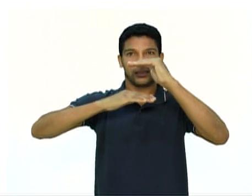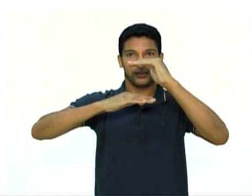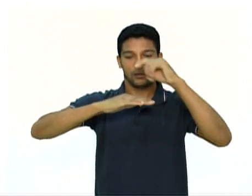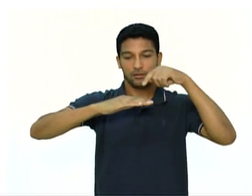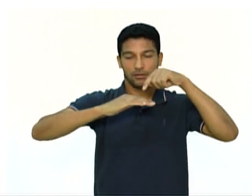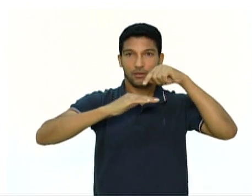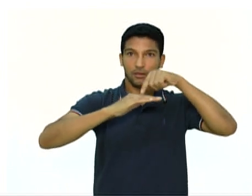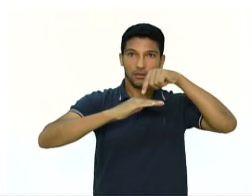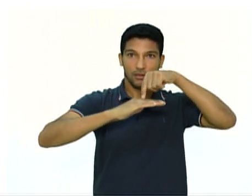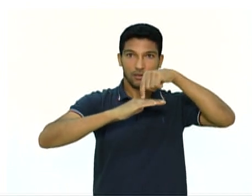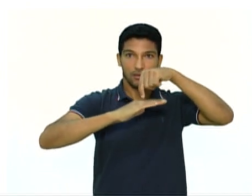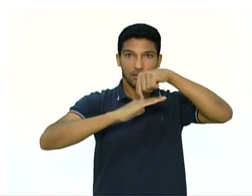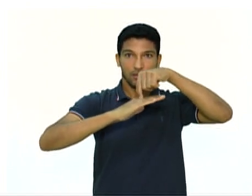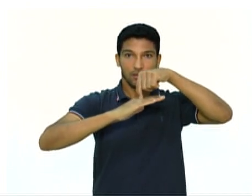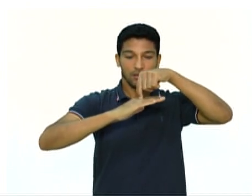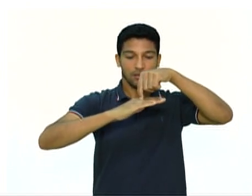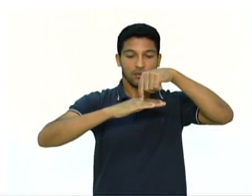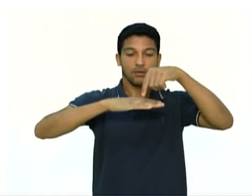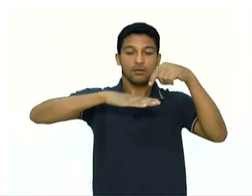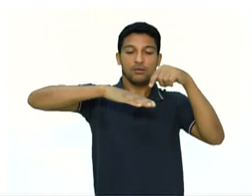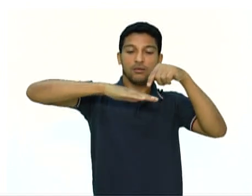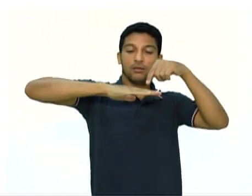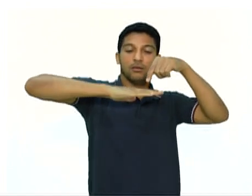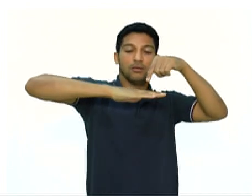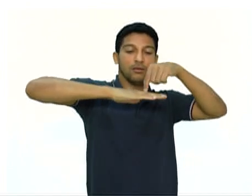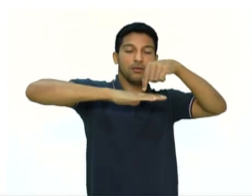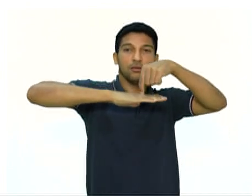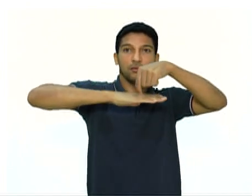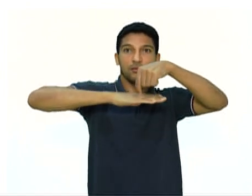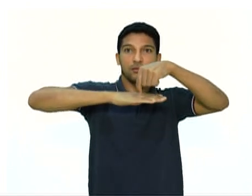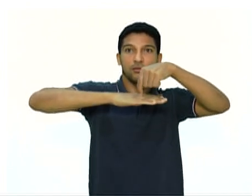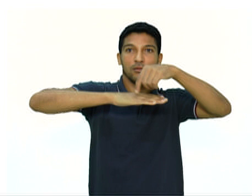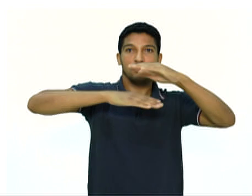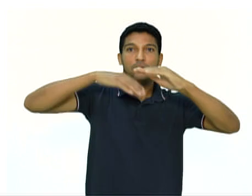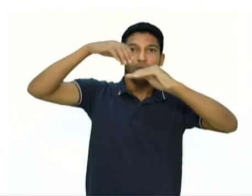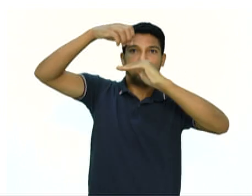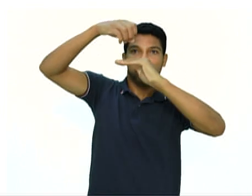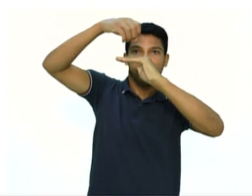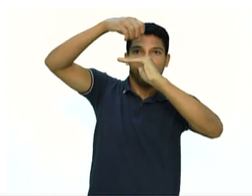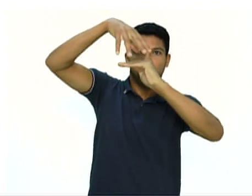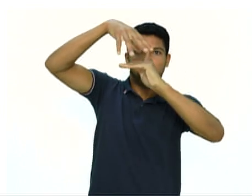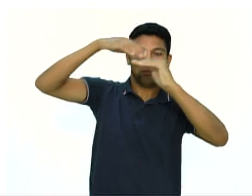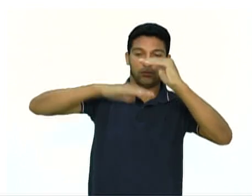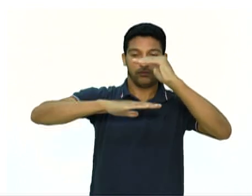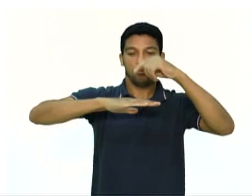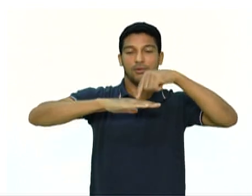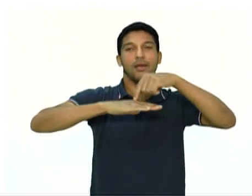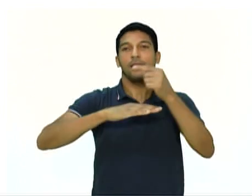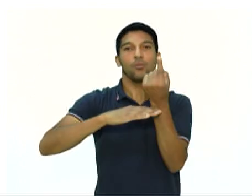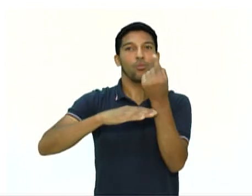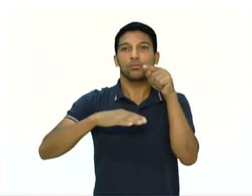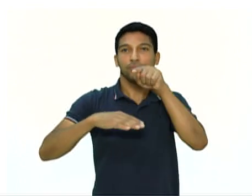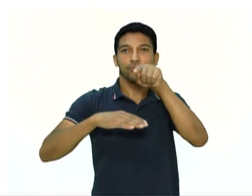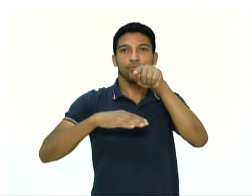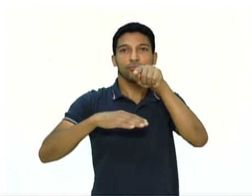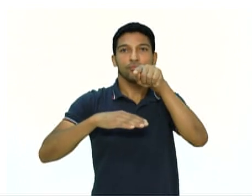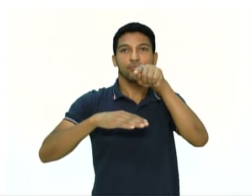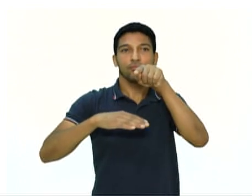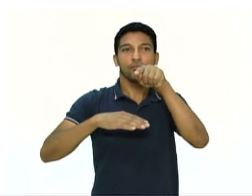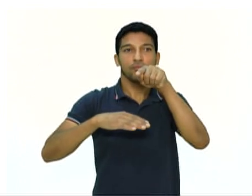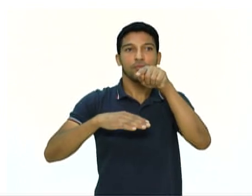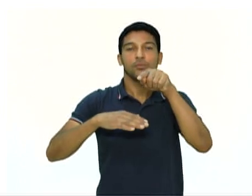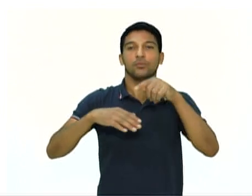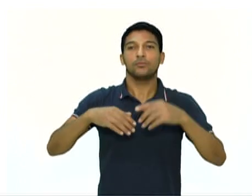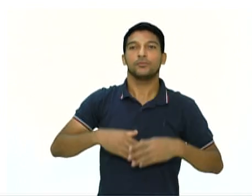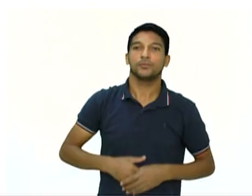plano alfa dado ali. Então, a projeção ortogonal de um ponto sobre um plano sempre será um ponto, ok? A projeção